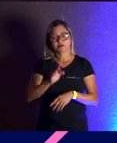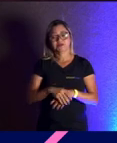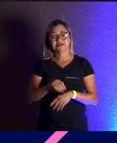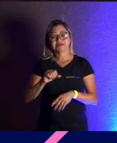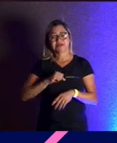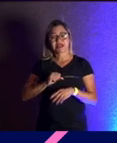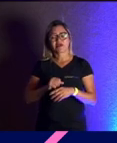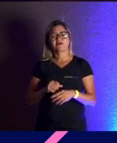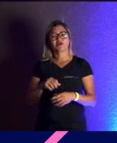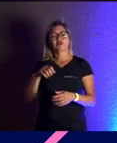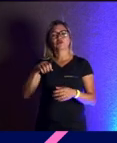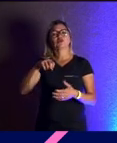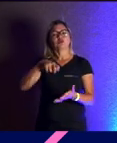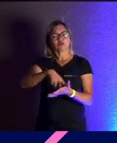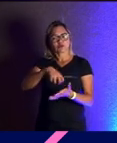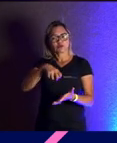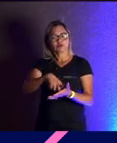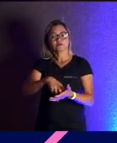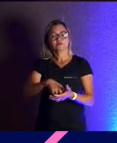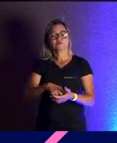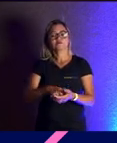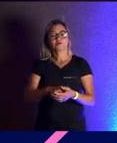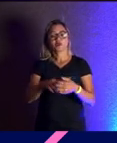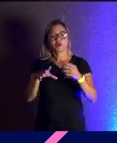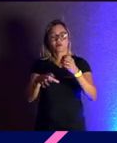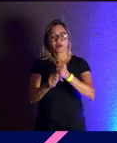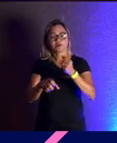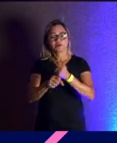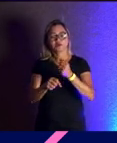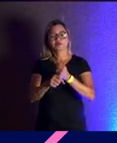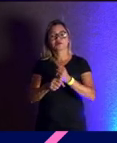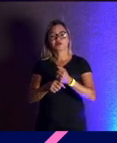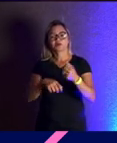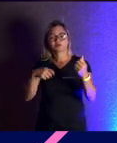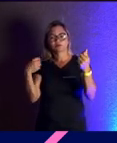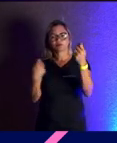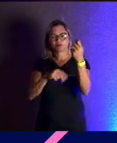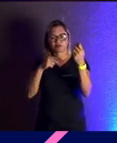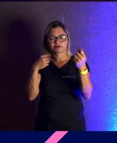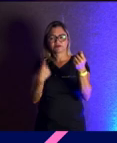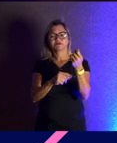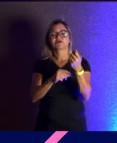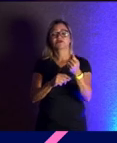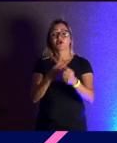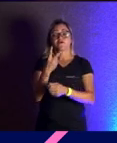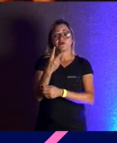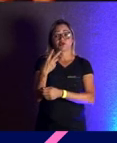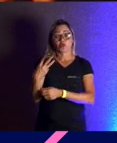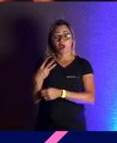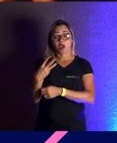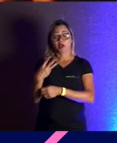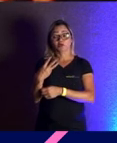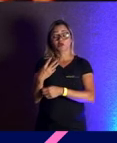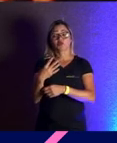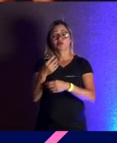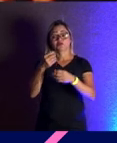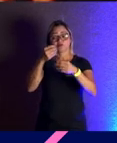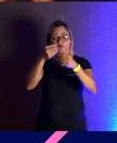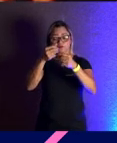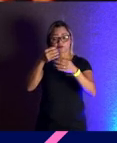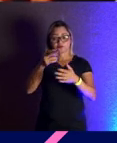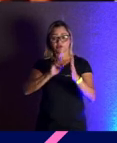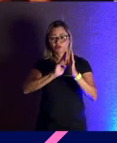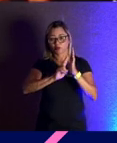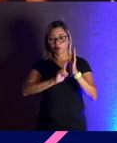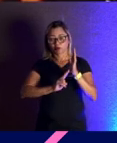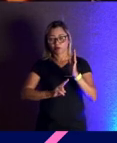houve tortura, e aí não chegamos a uma lista de 24 casos sobre isso que a gente viu aqui, tem a tradição de que você vai ver